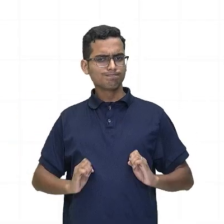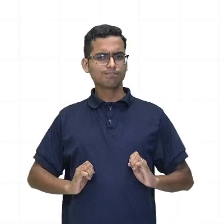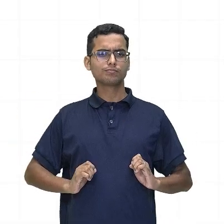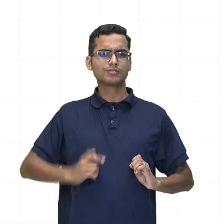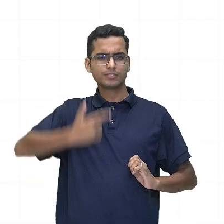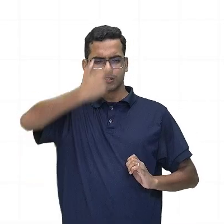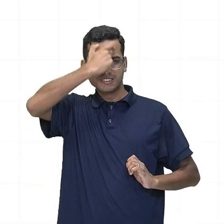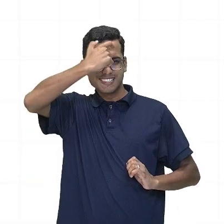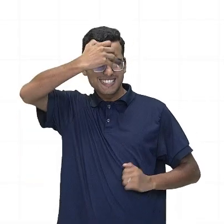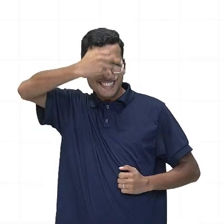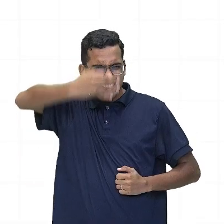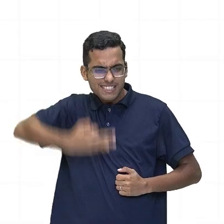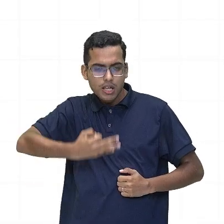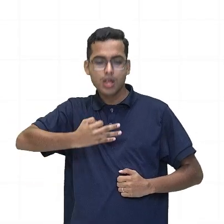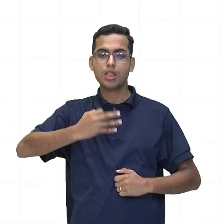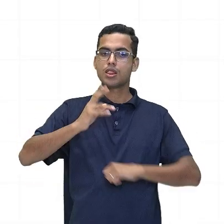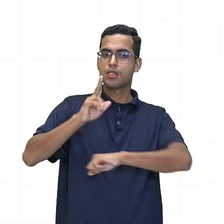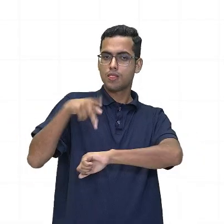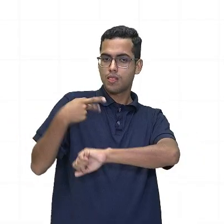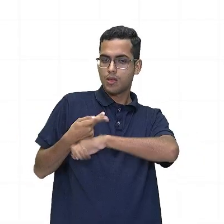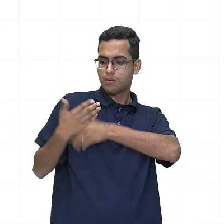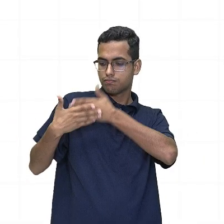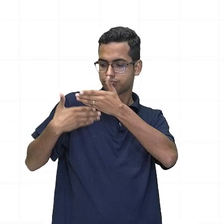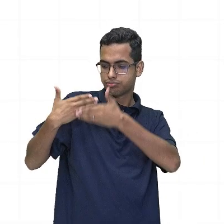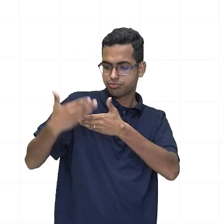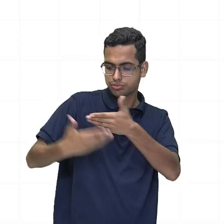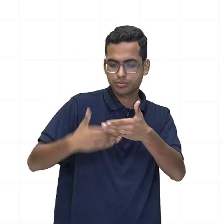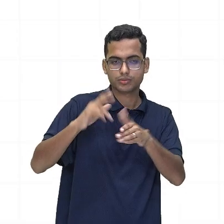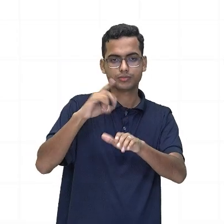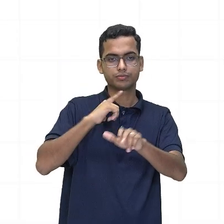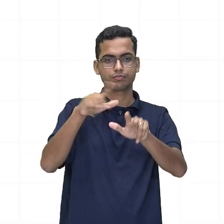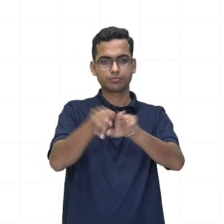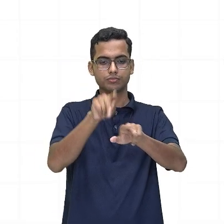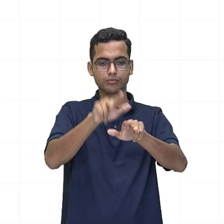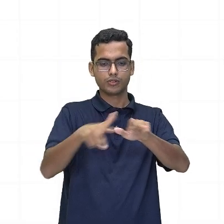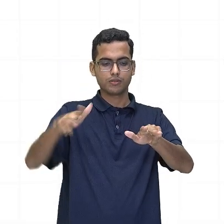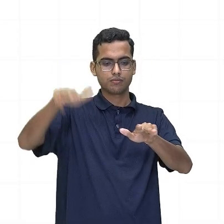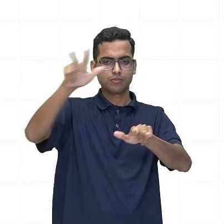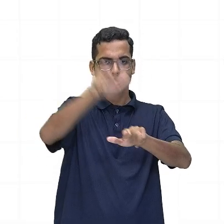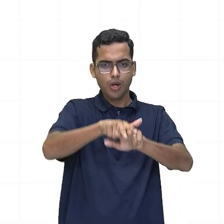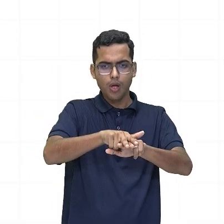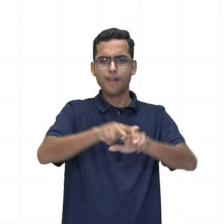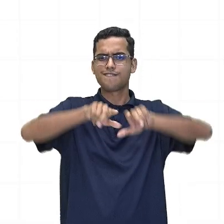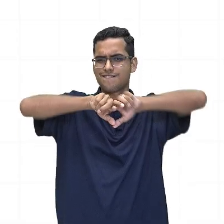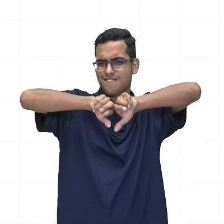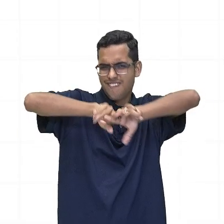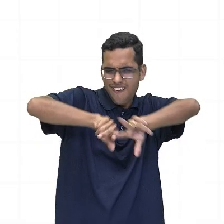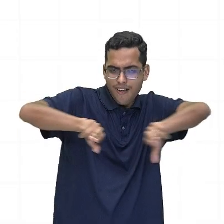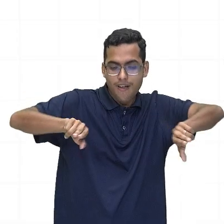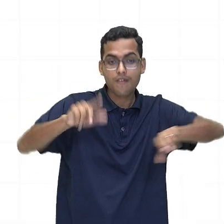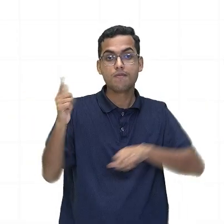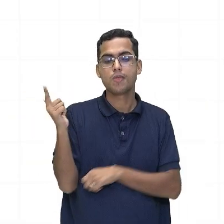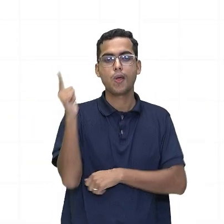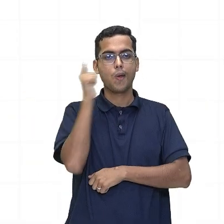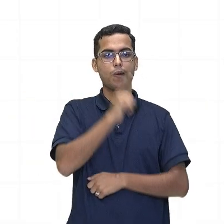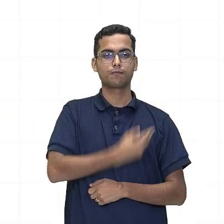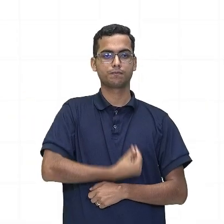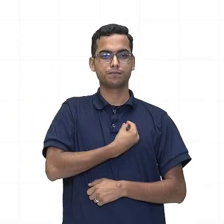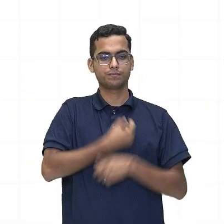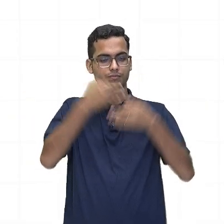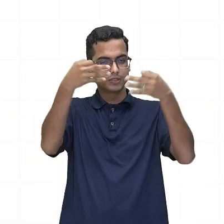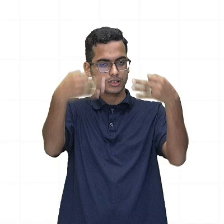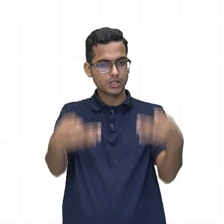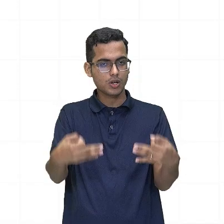fim de sua jornada, das suas várias reencarnações, ele vai conseguir a sua união plena, aquela existência perfeita que